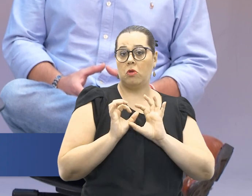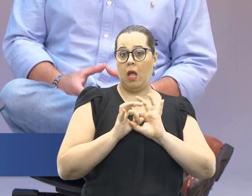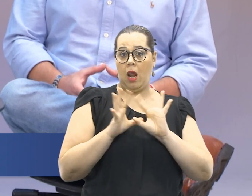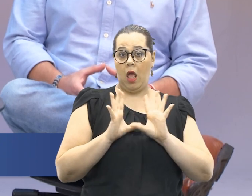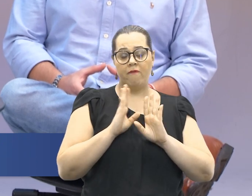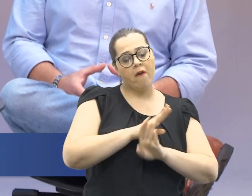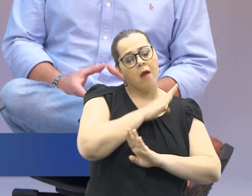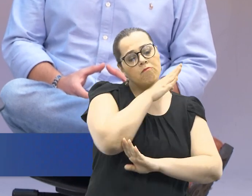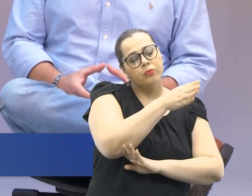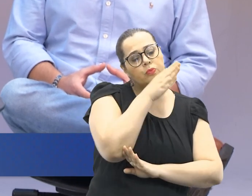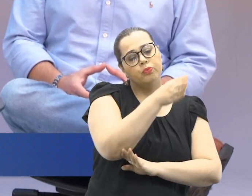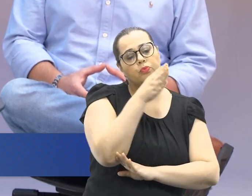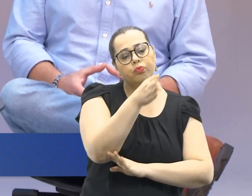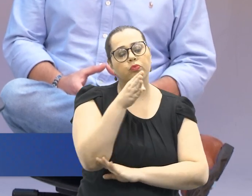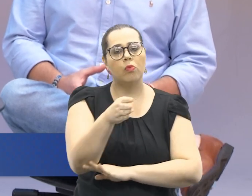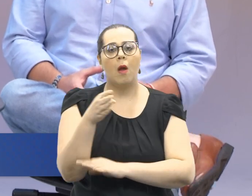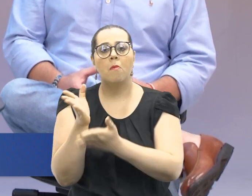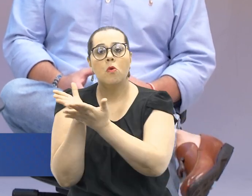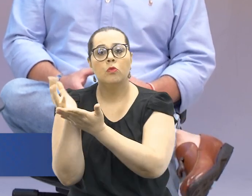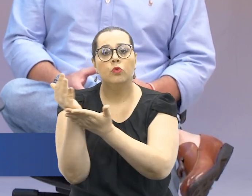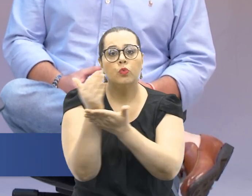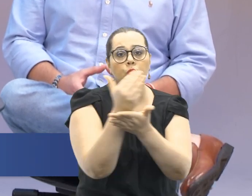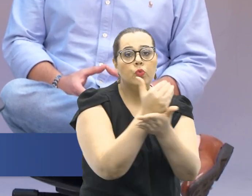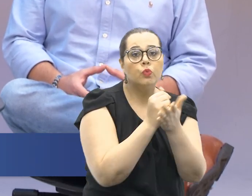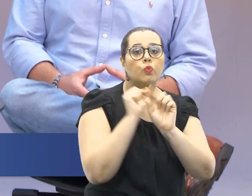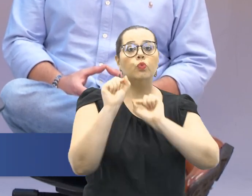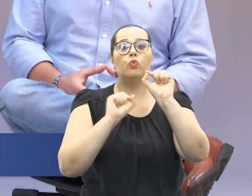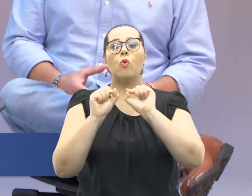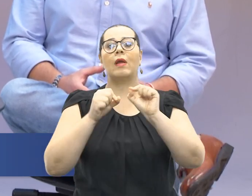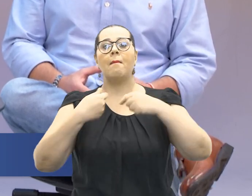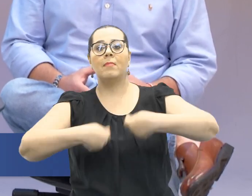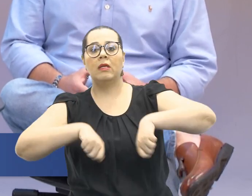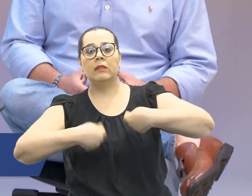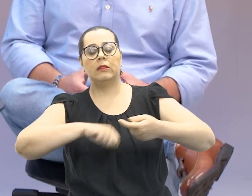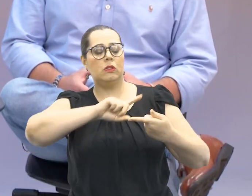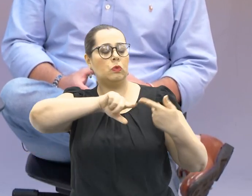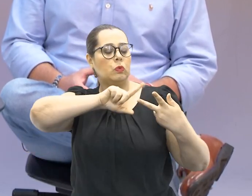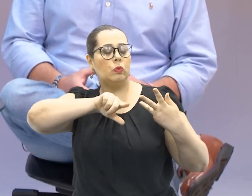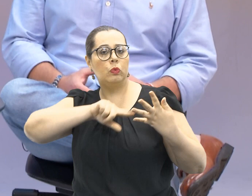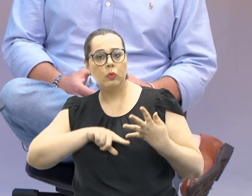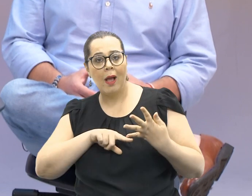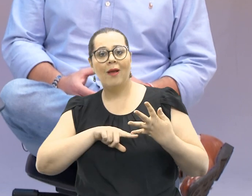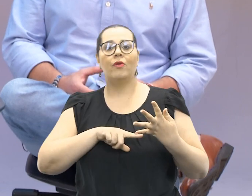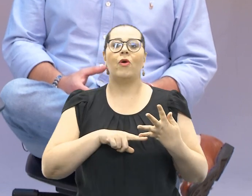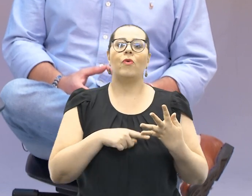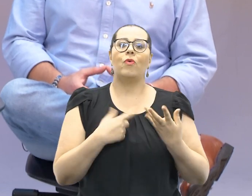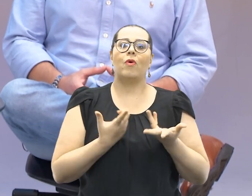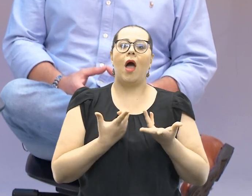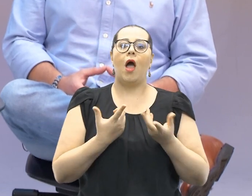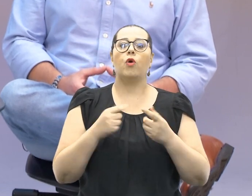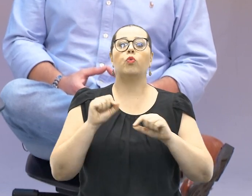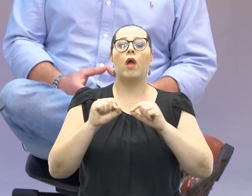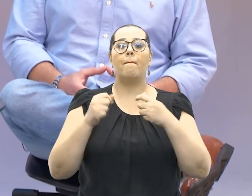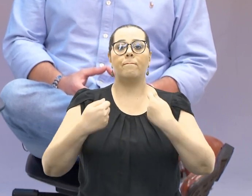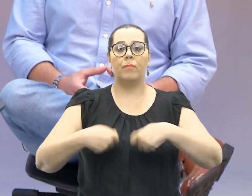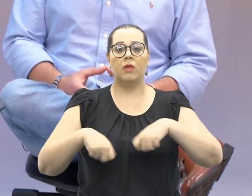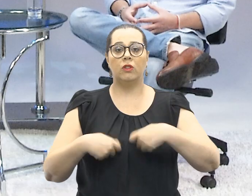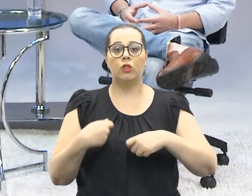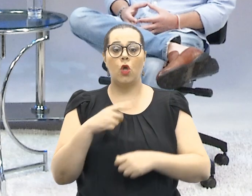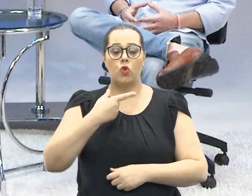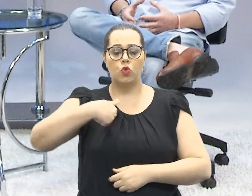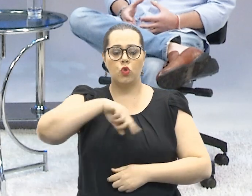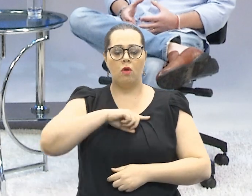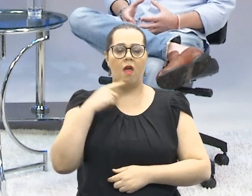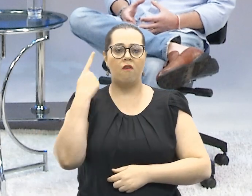sim, ouvindo as demandas, escutando os anseios, sentindo as dores, para a gente poder, enquanto vereador,